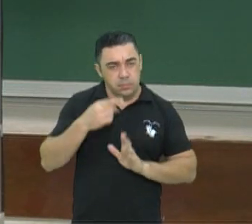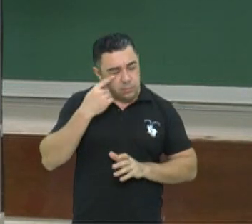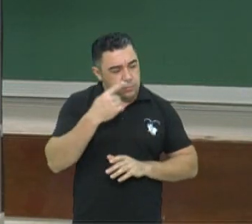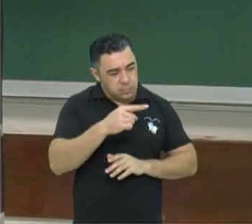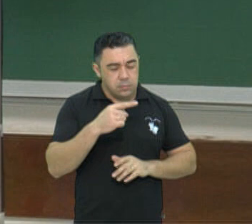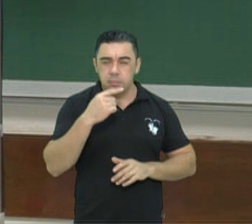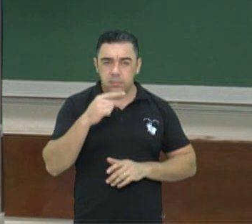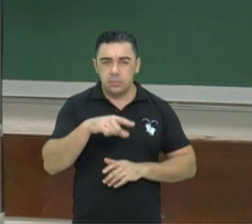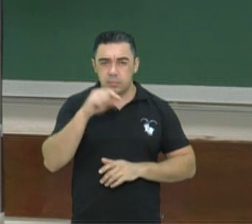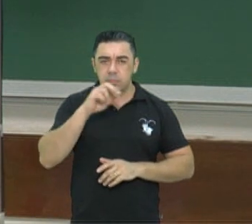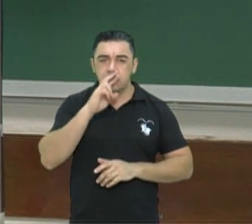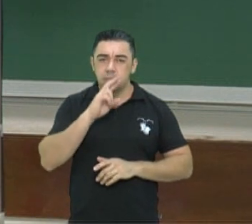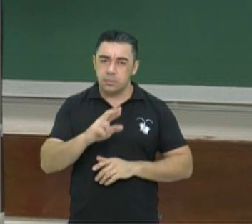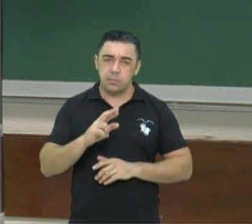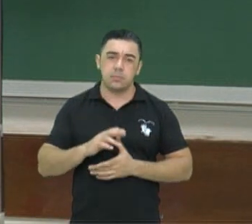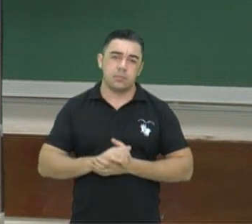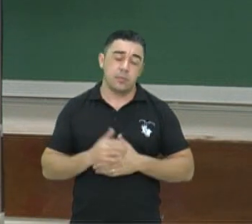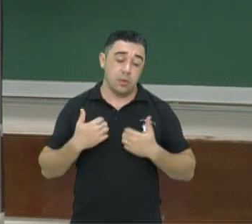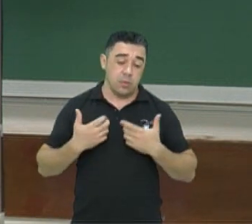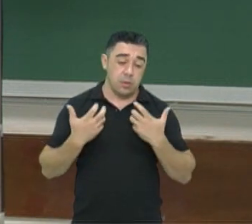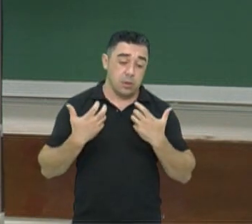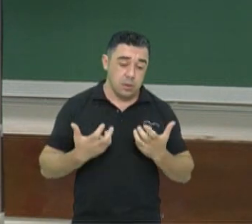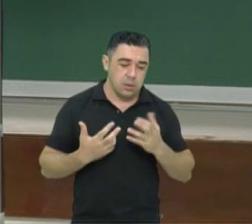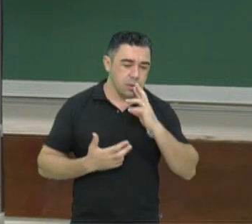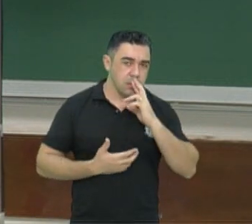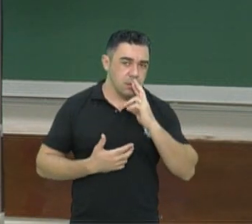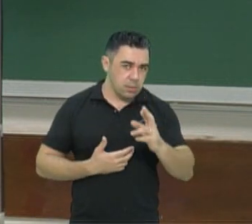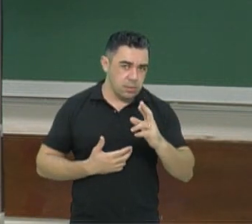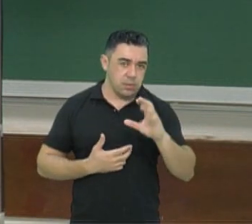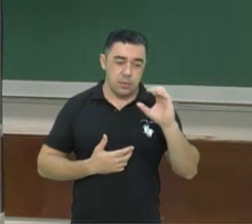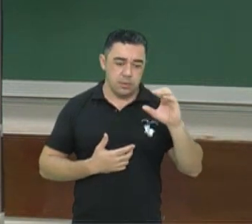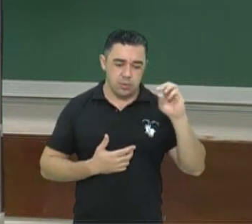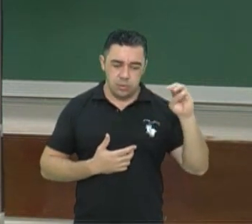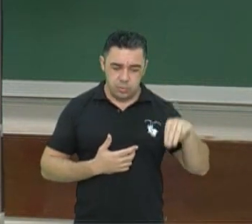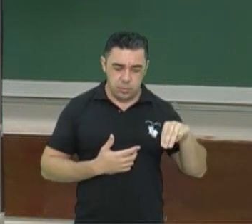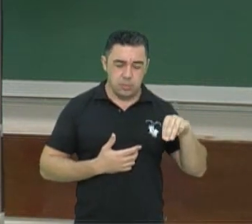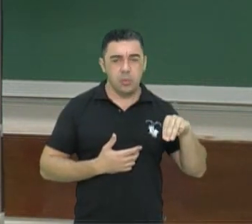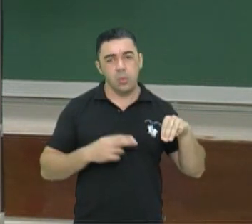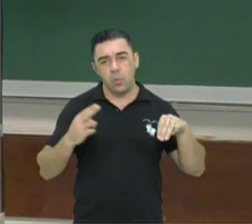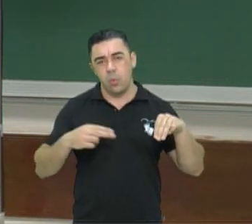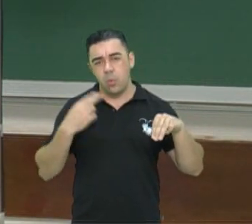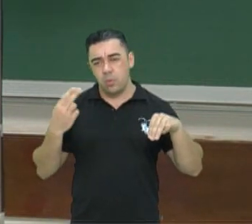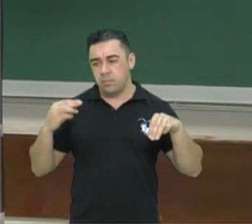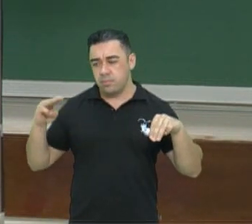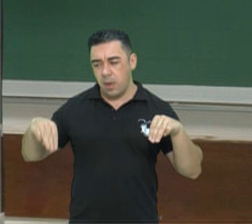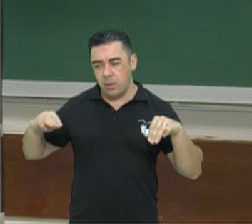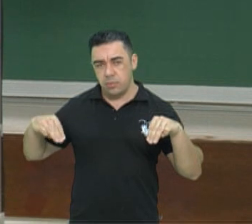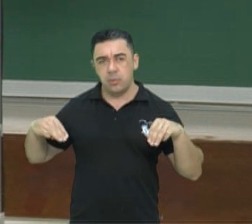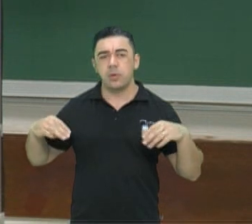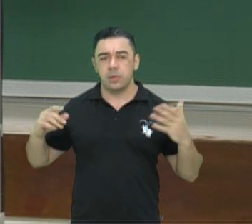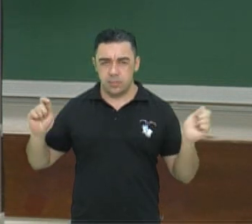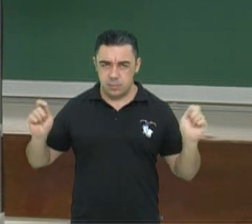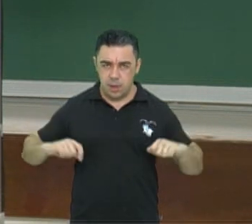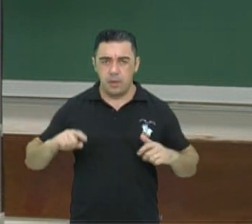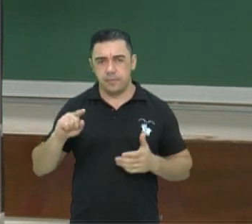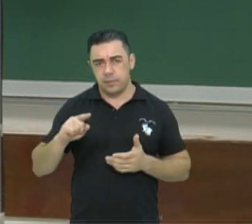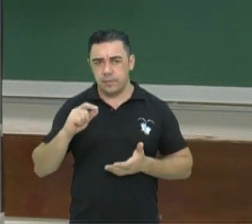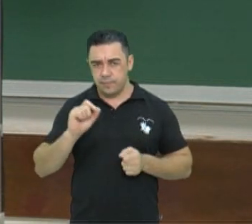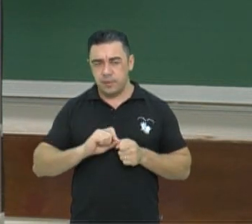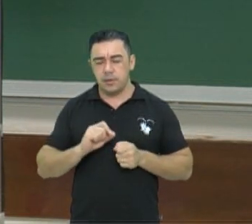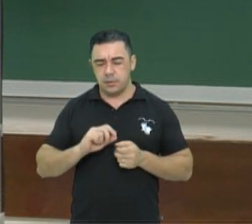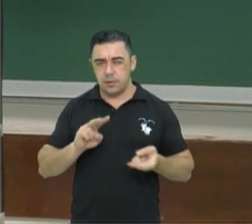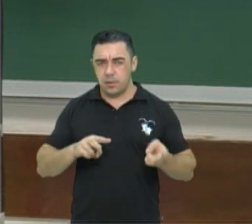a situação, o problema, iria dizer, eu quero a resposta em centímetros ou em metros. Aí sim, você faria